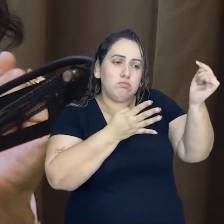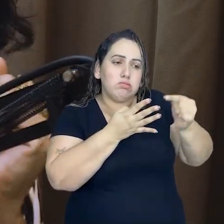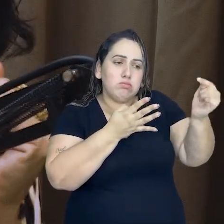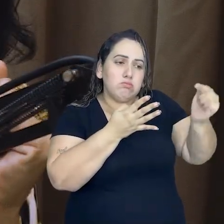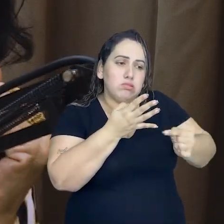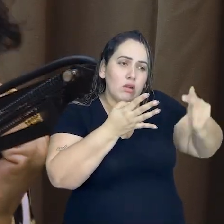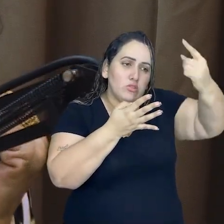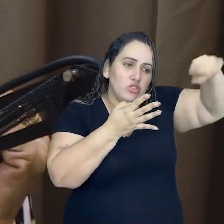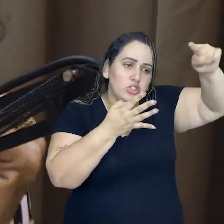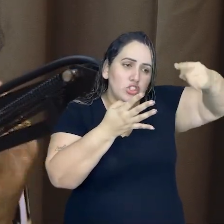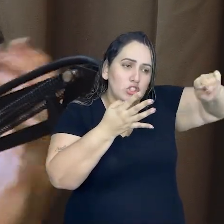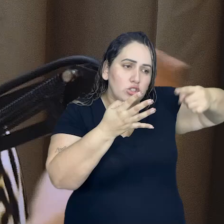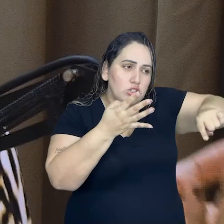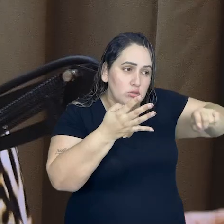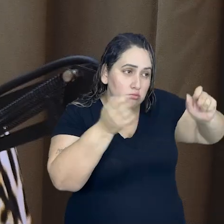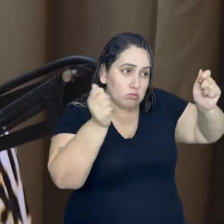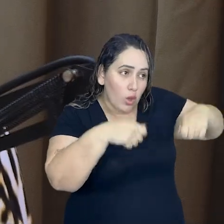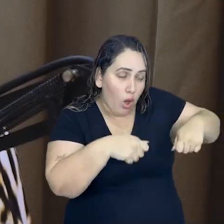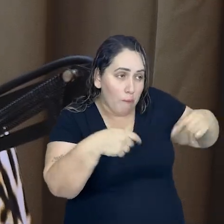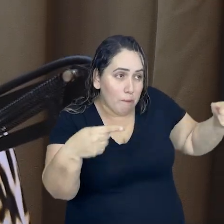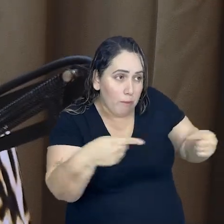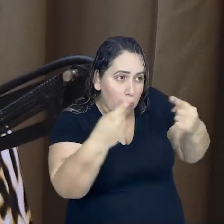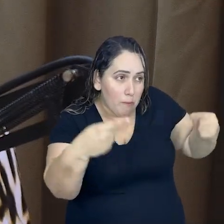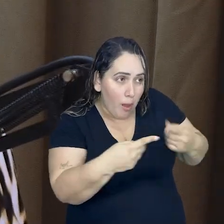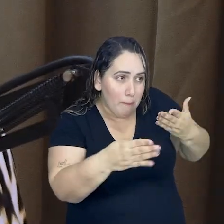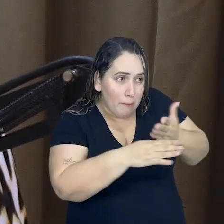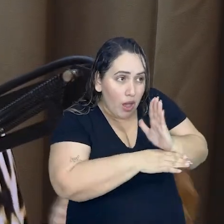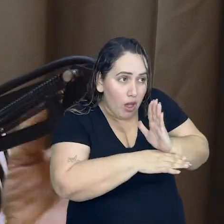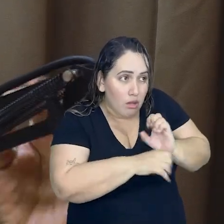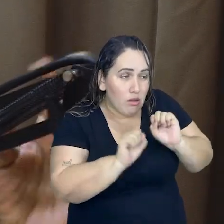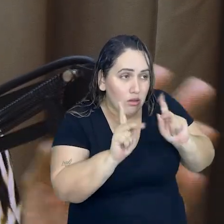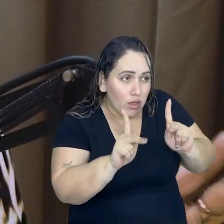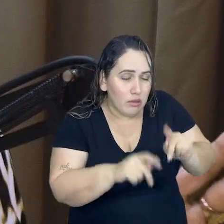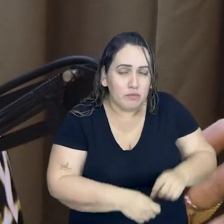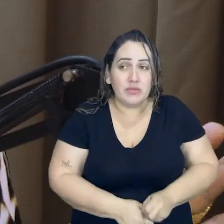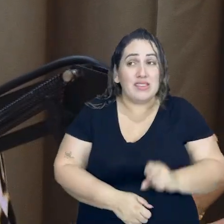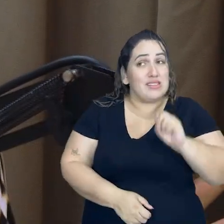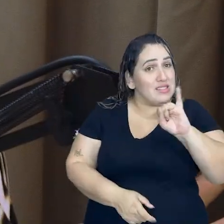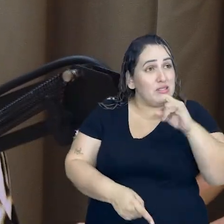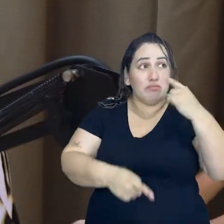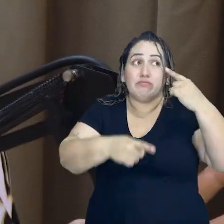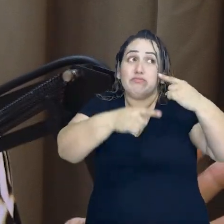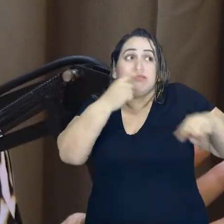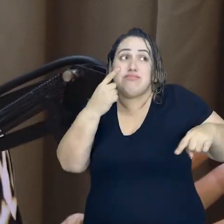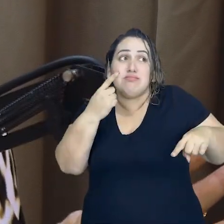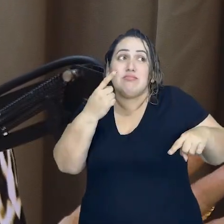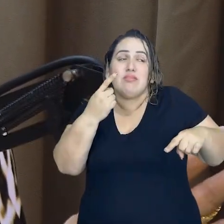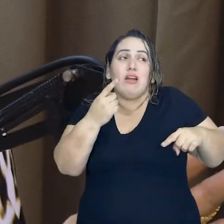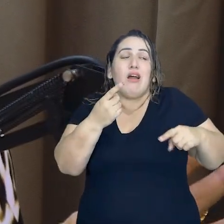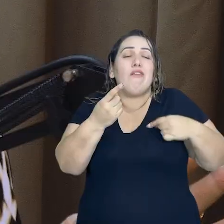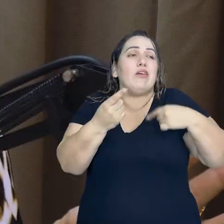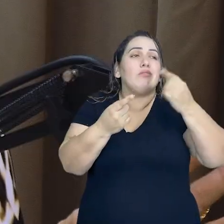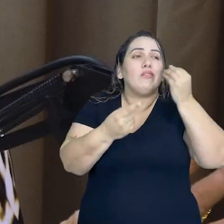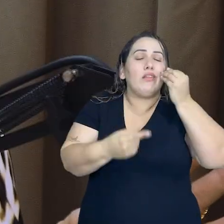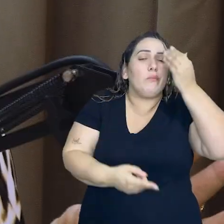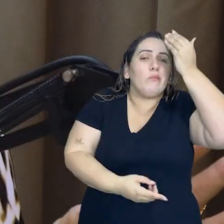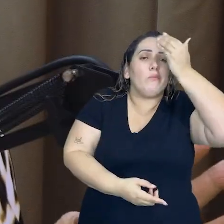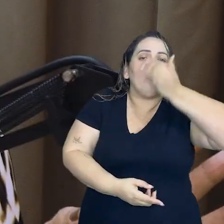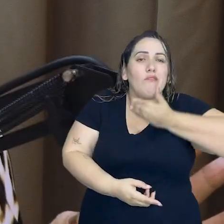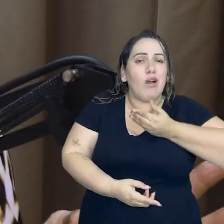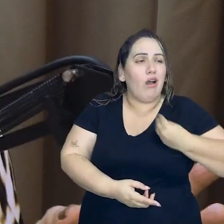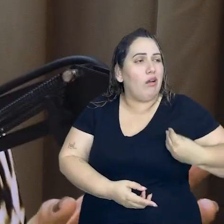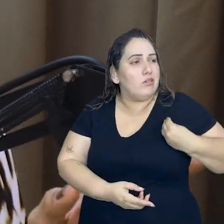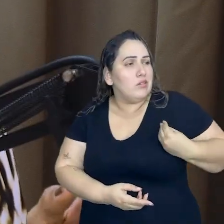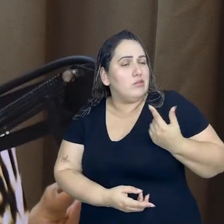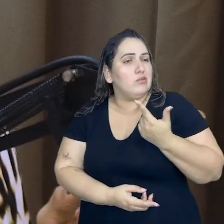tem a questão da sanção. É inexistente? Lígia falou absolutamente a verdade. Absolutamente o que acontece,